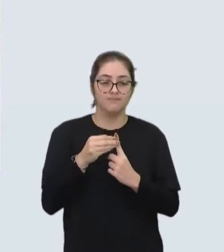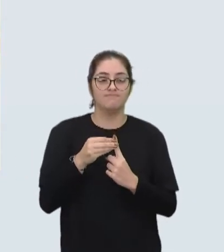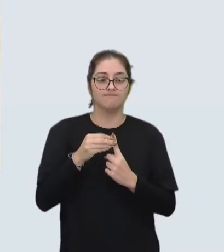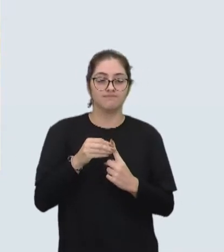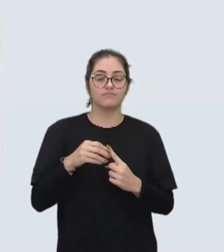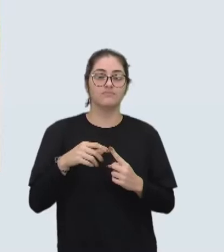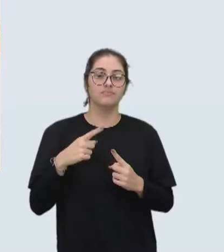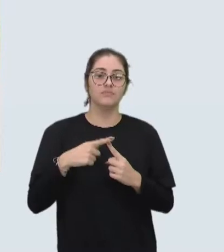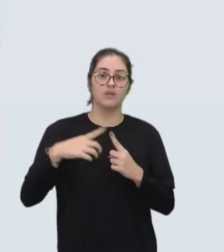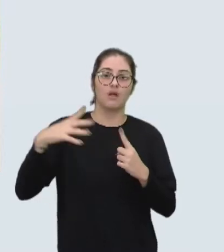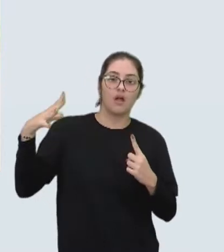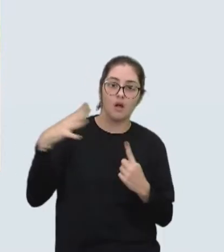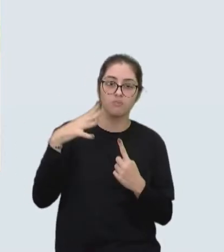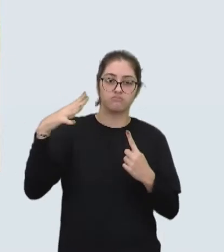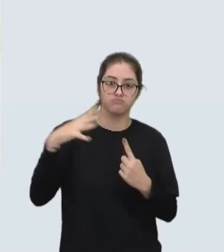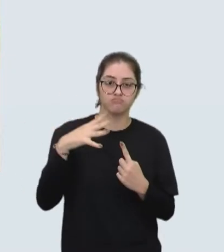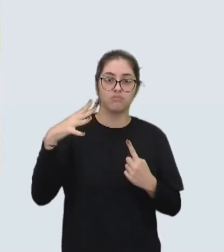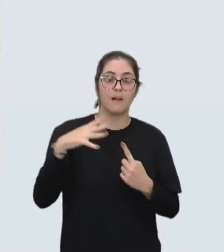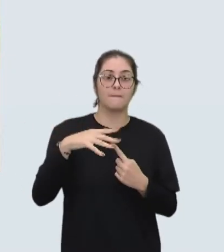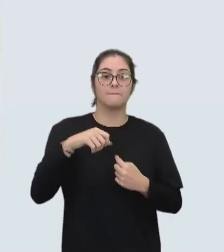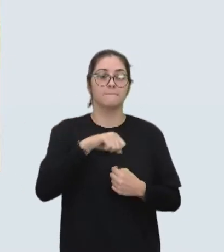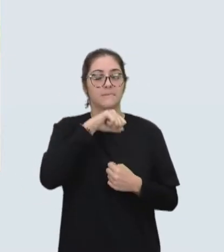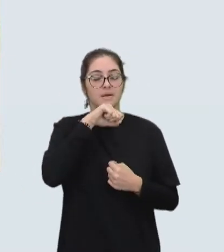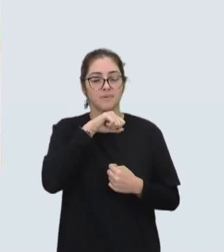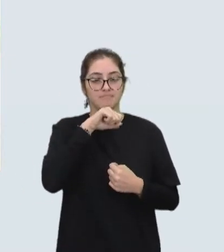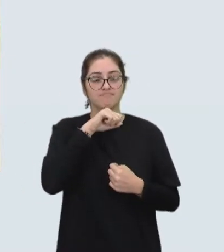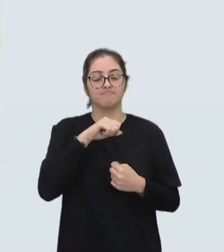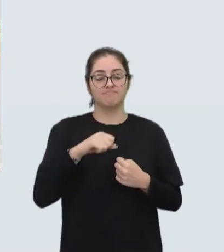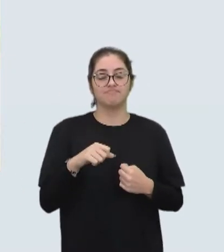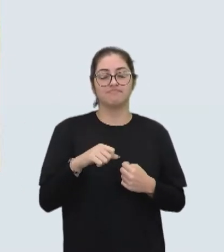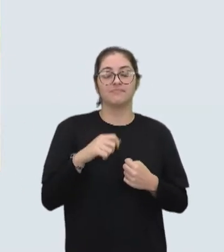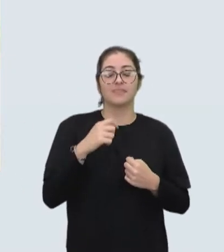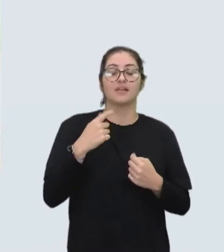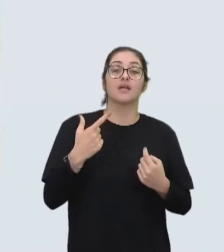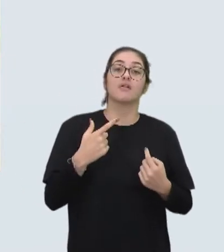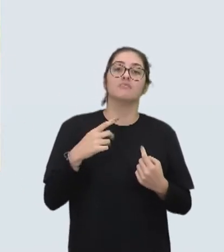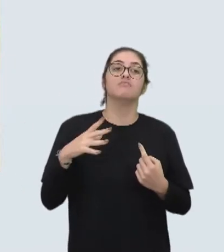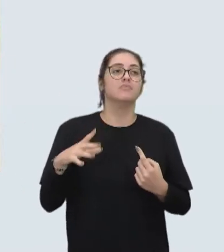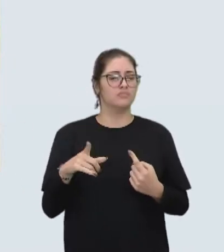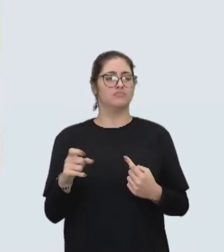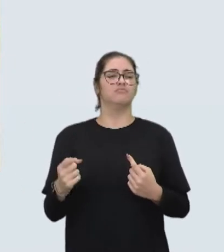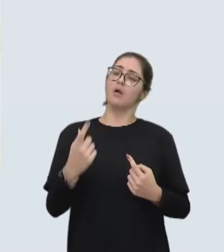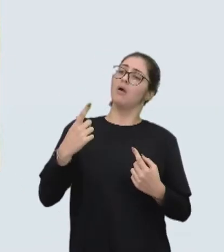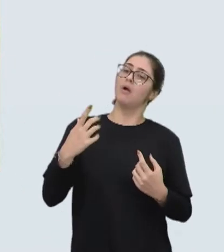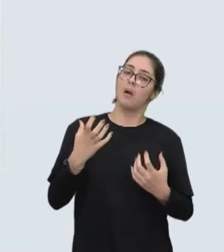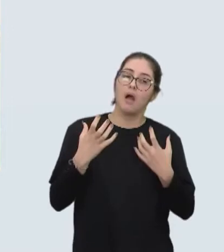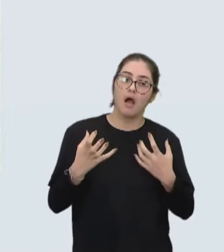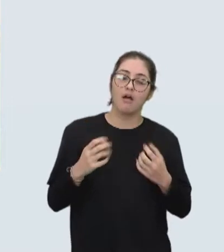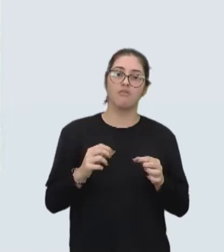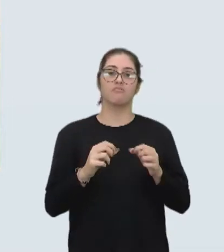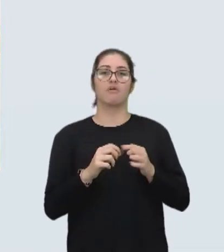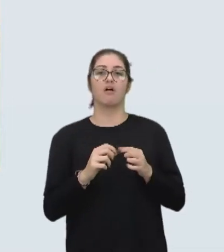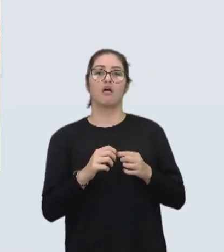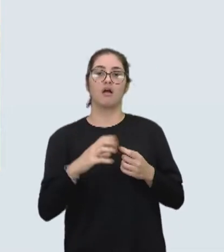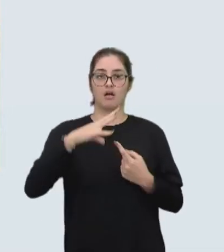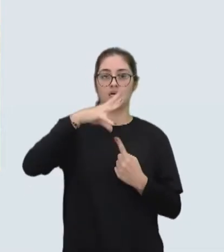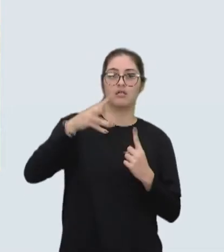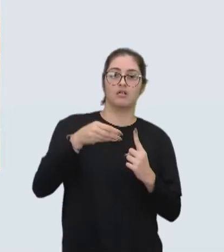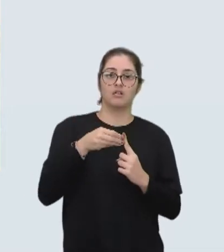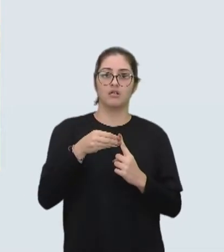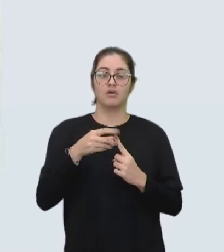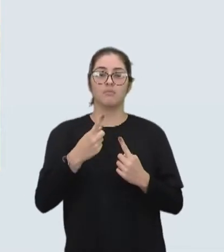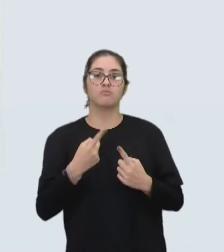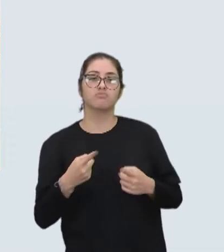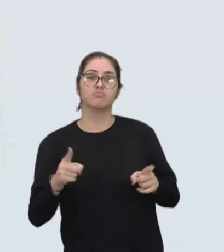por influência da minha mãe, eu me interessei pelas artes. Certo. Primeiro estudando